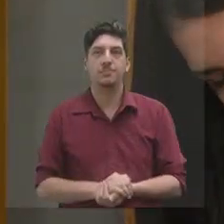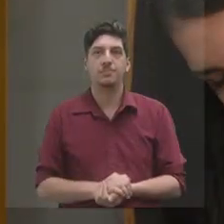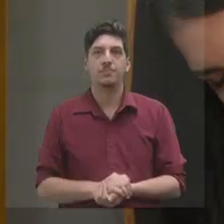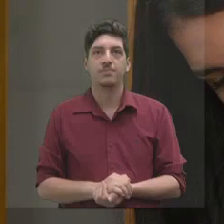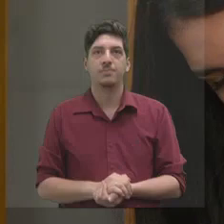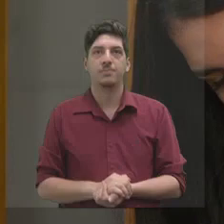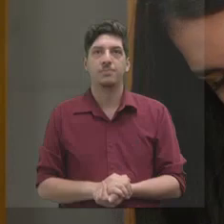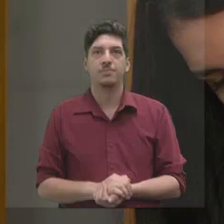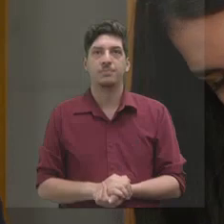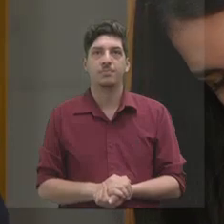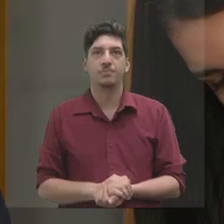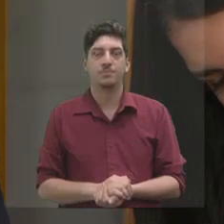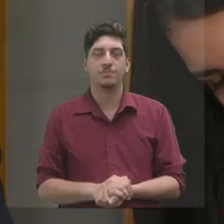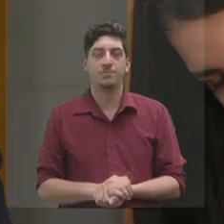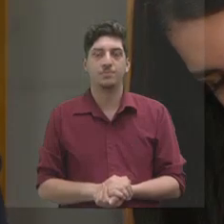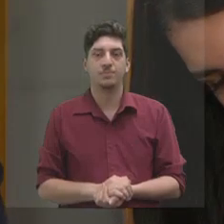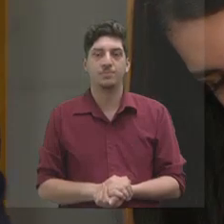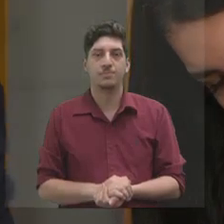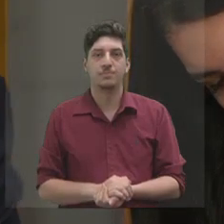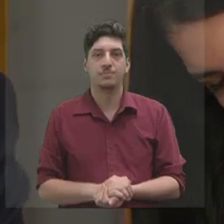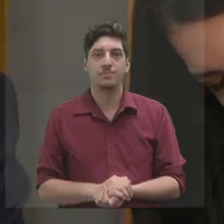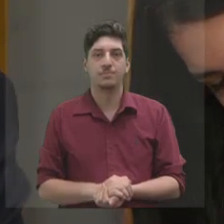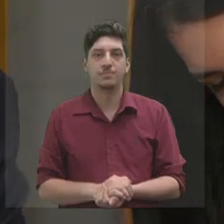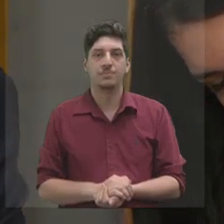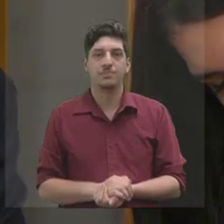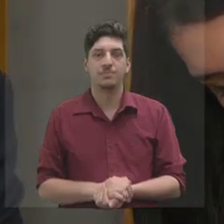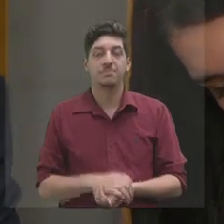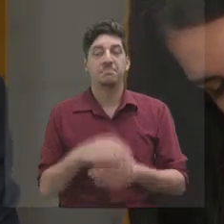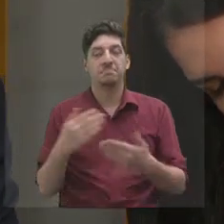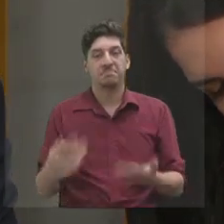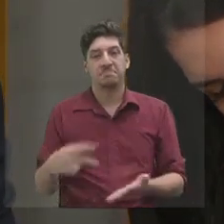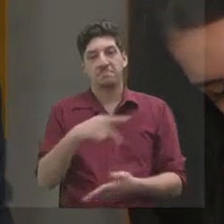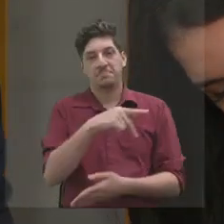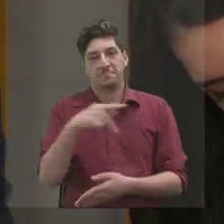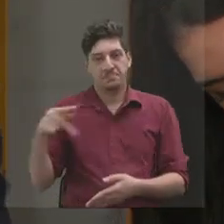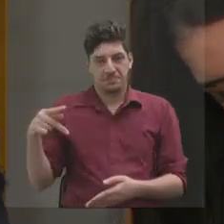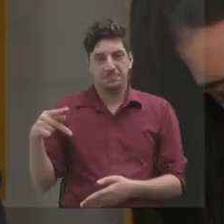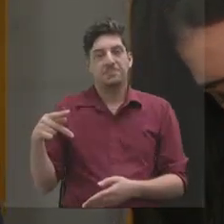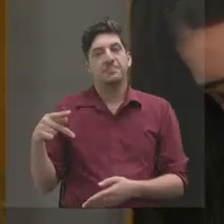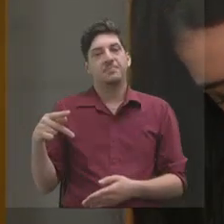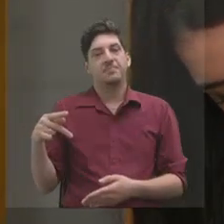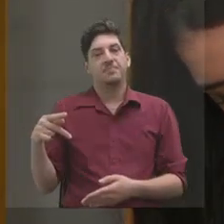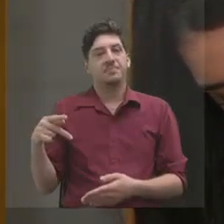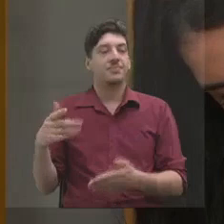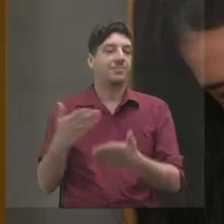é caro Presidente Carlos Deputados